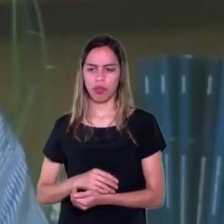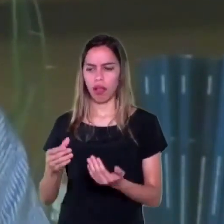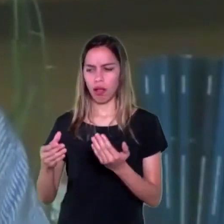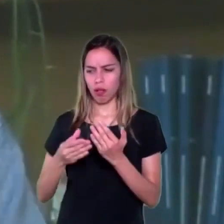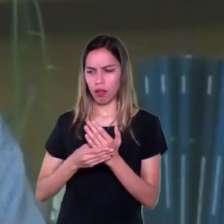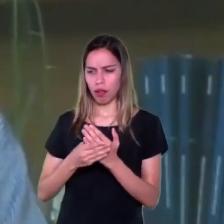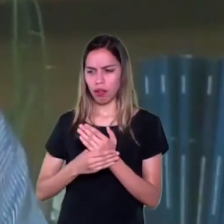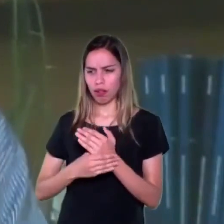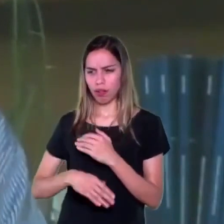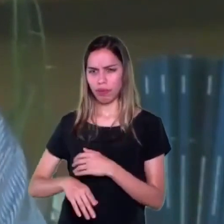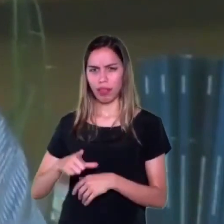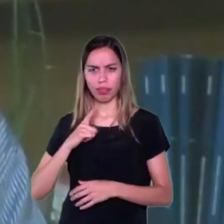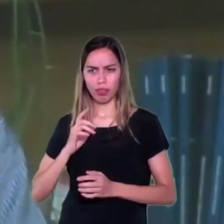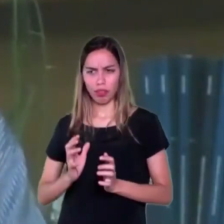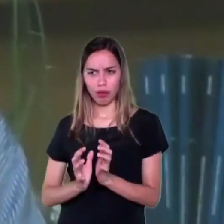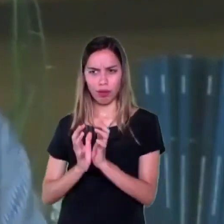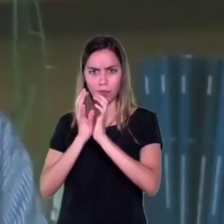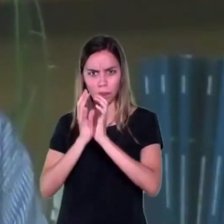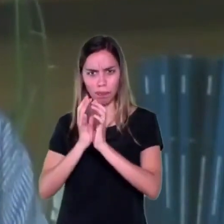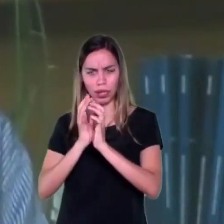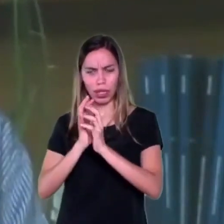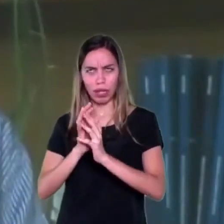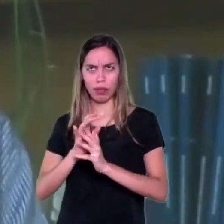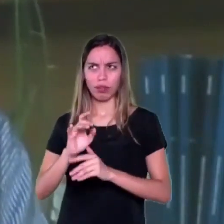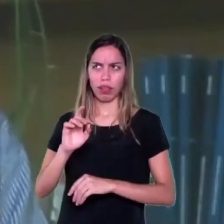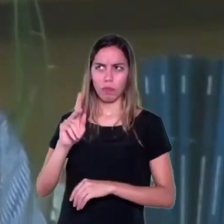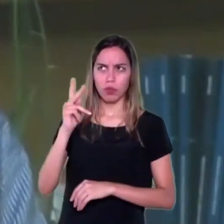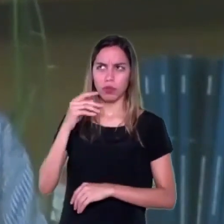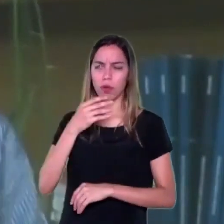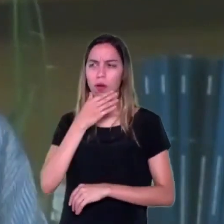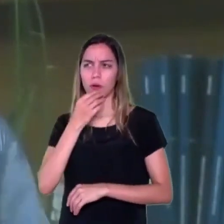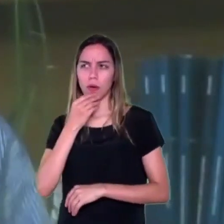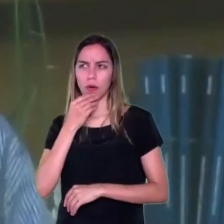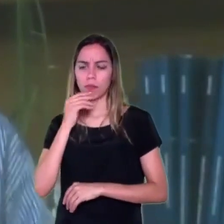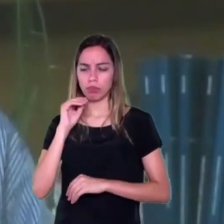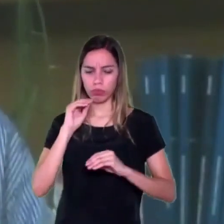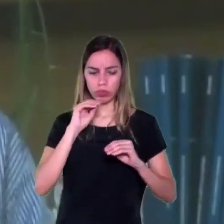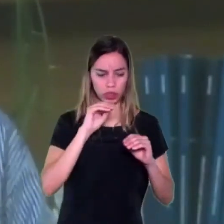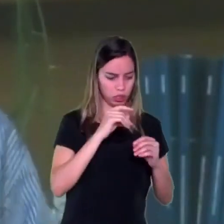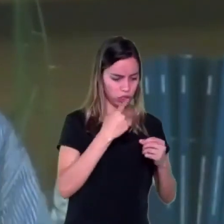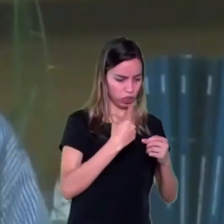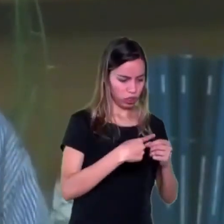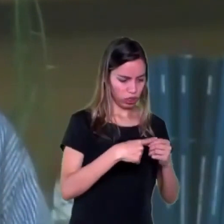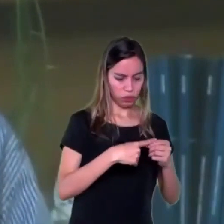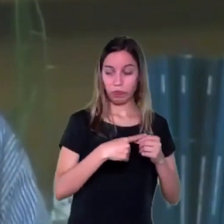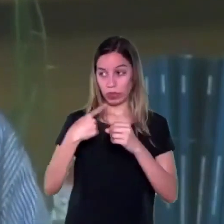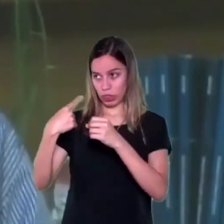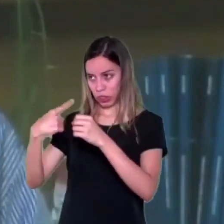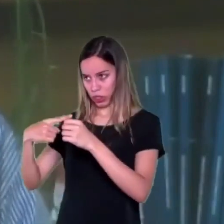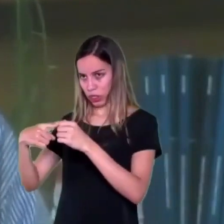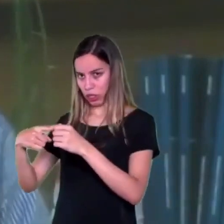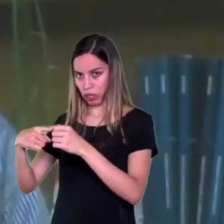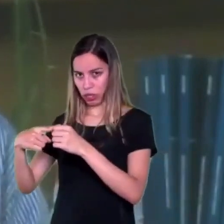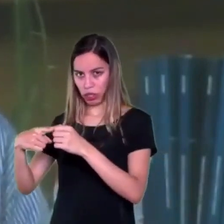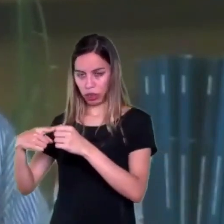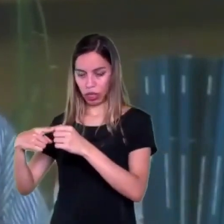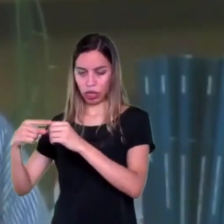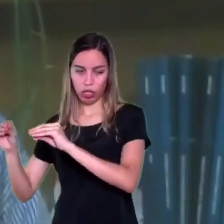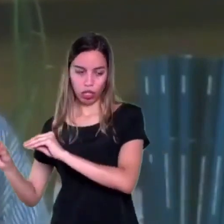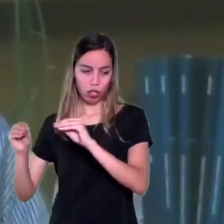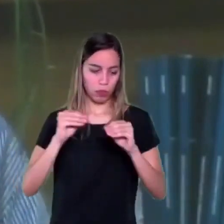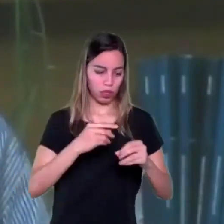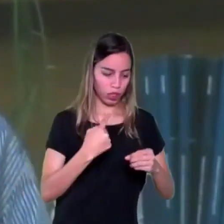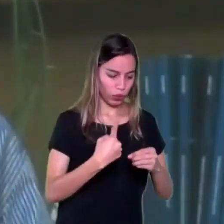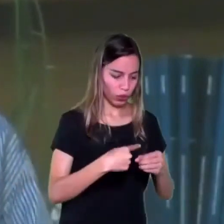que conta a história de um menino que se muda para uma cidade do interior e ali ele conhece as brincadeiras